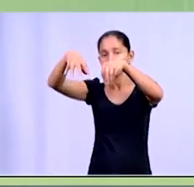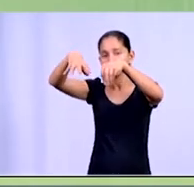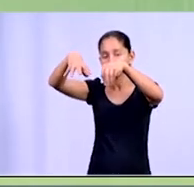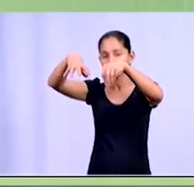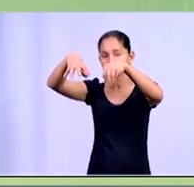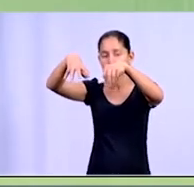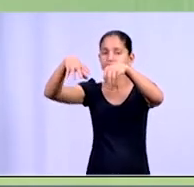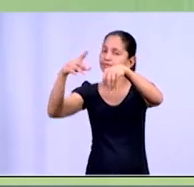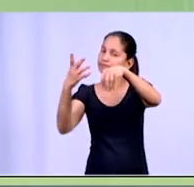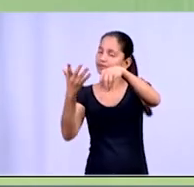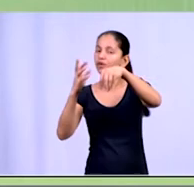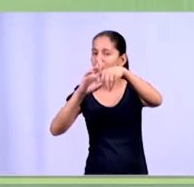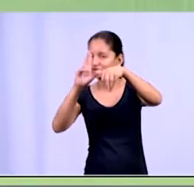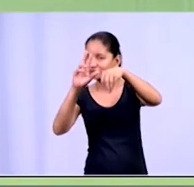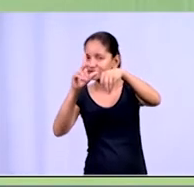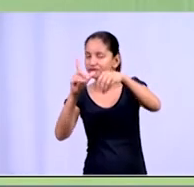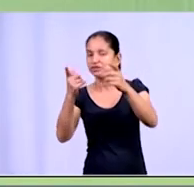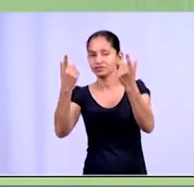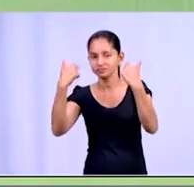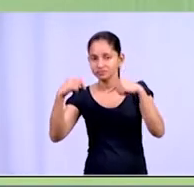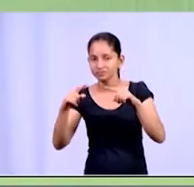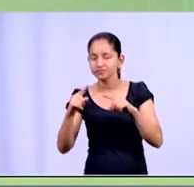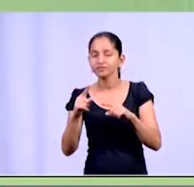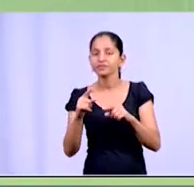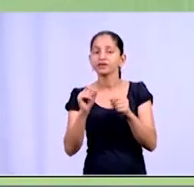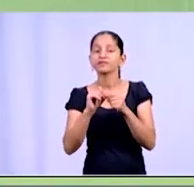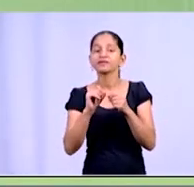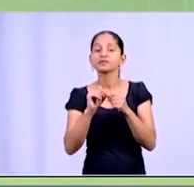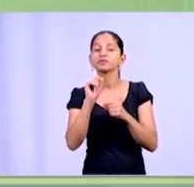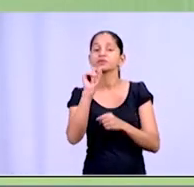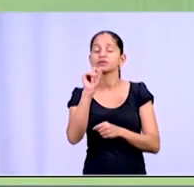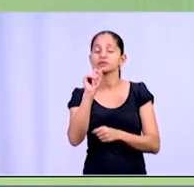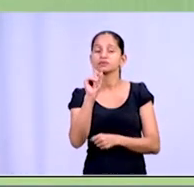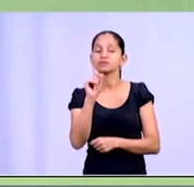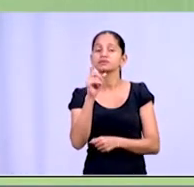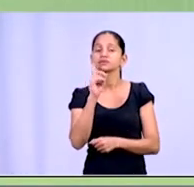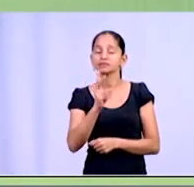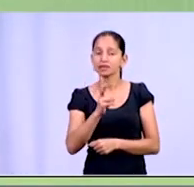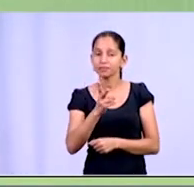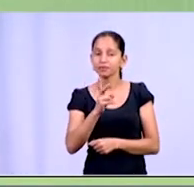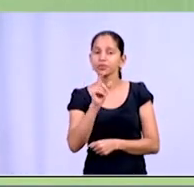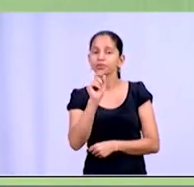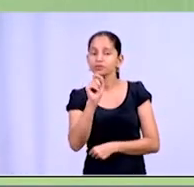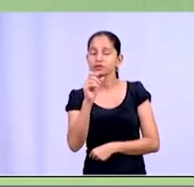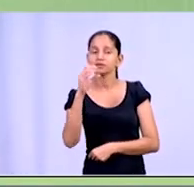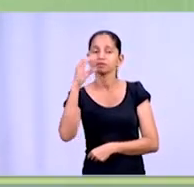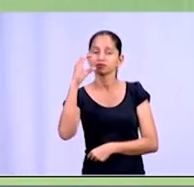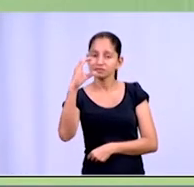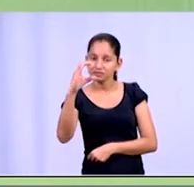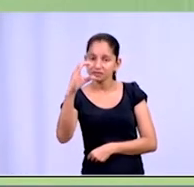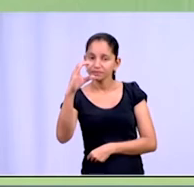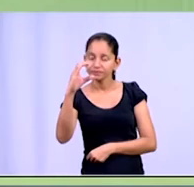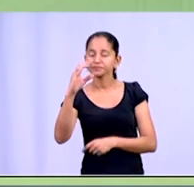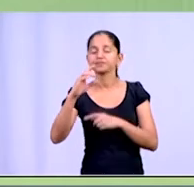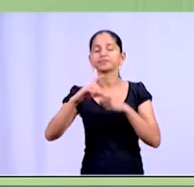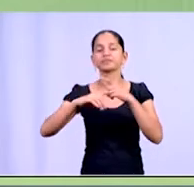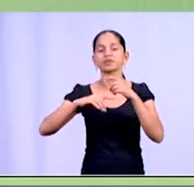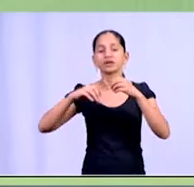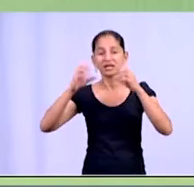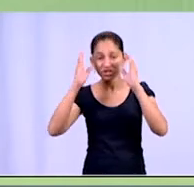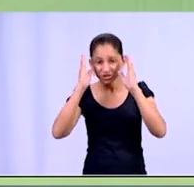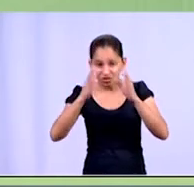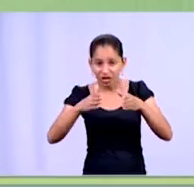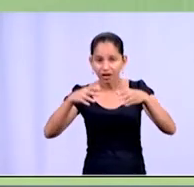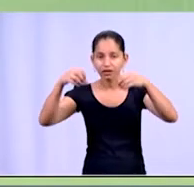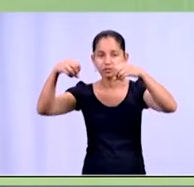tenho que colocar aqui, se eu ligar essa outra lâmpada, 1 e 0 significa o C. Ou se eu ligar as